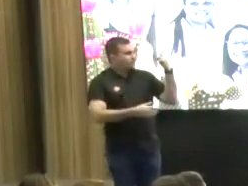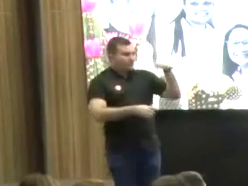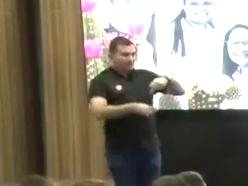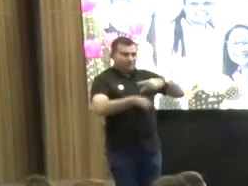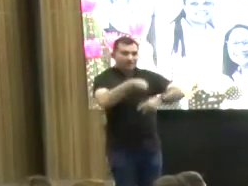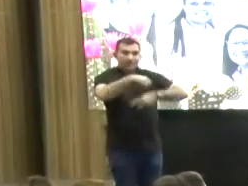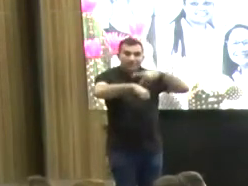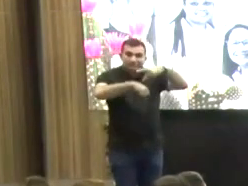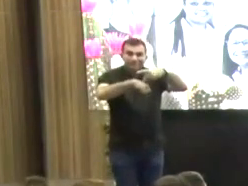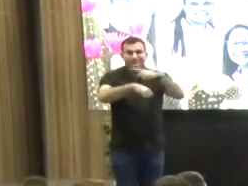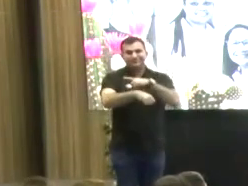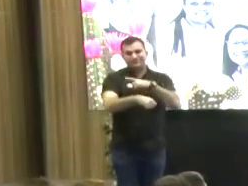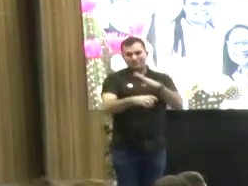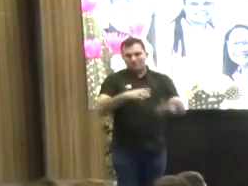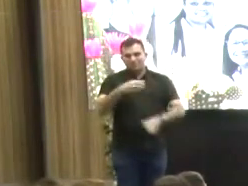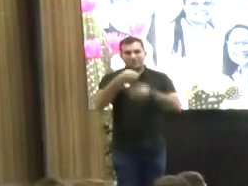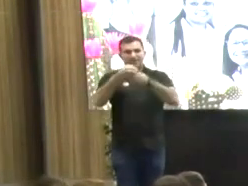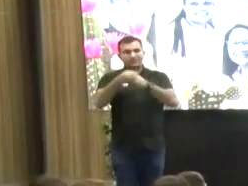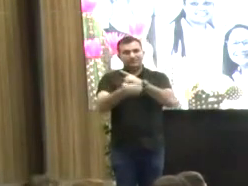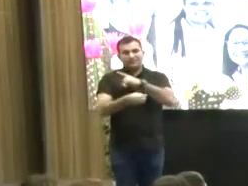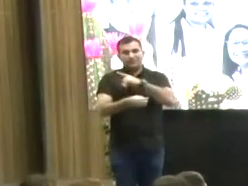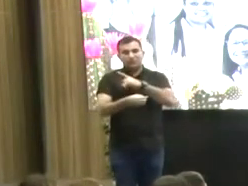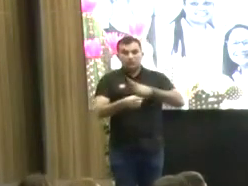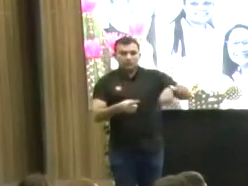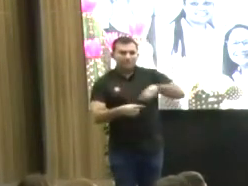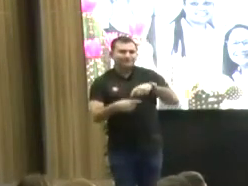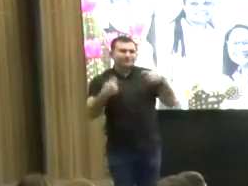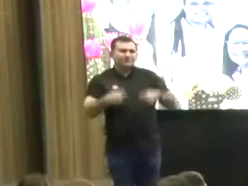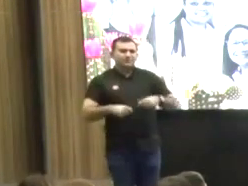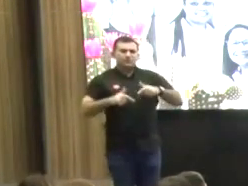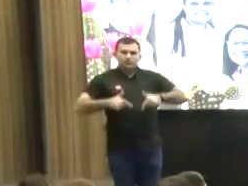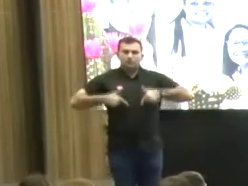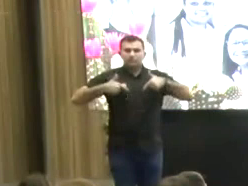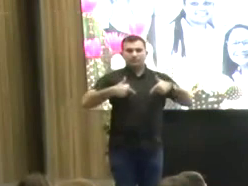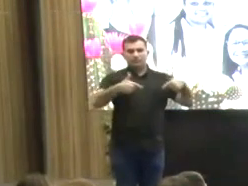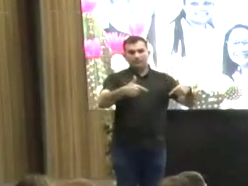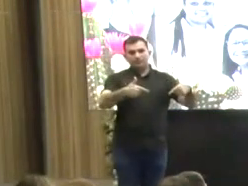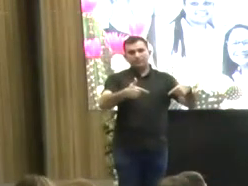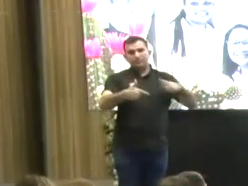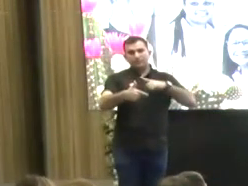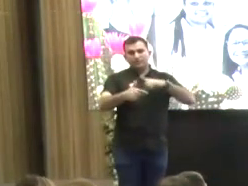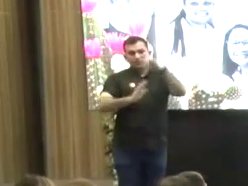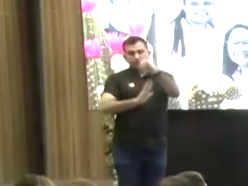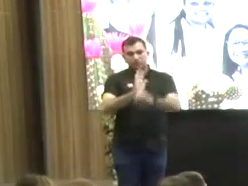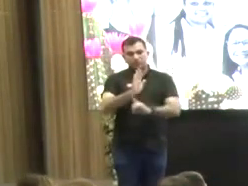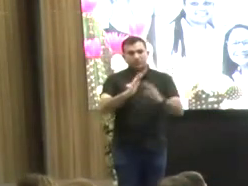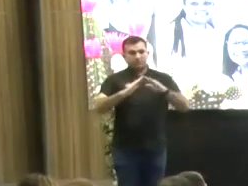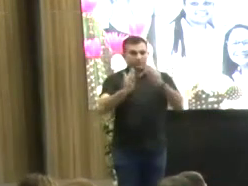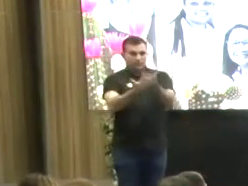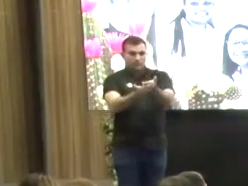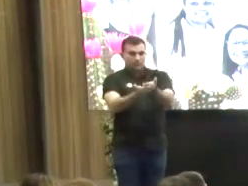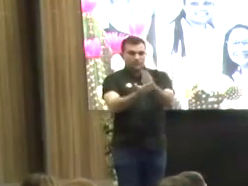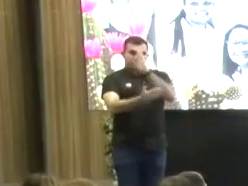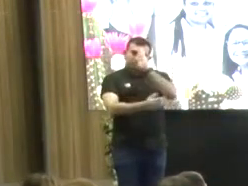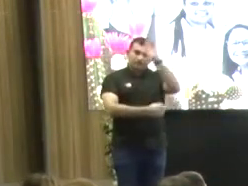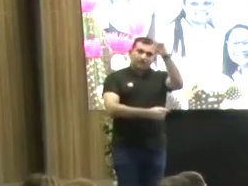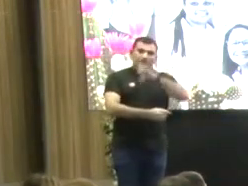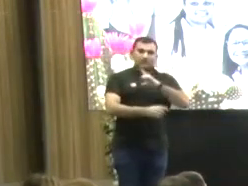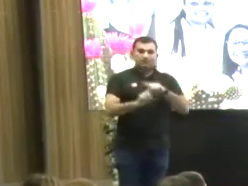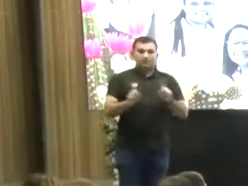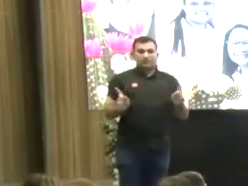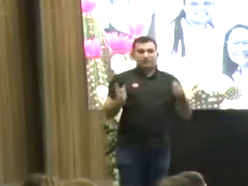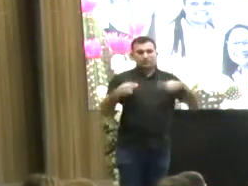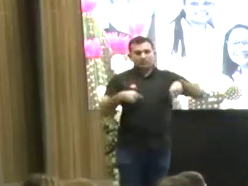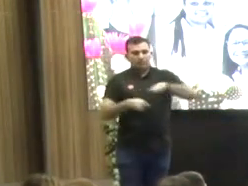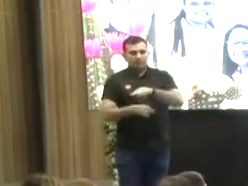grandioso demais. Então, a gente precisa lutar pelo direito à escola, mas a gente não pode